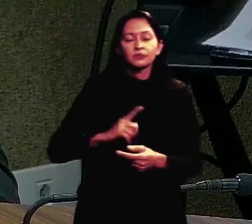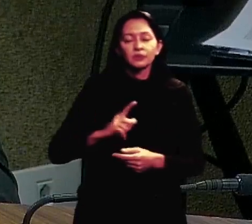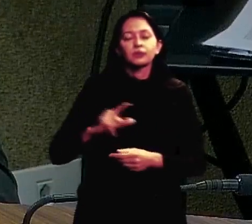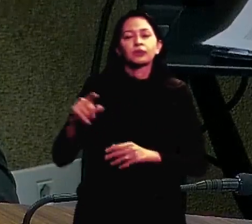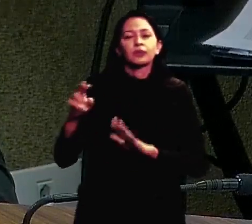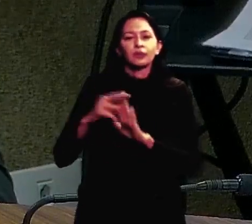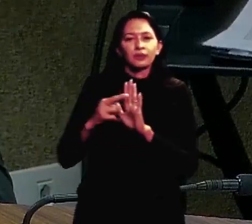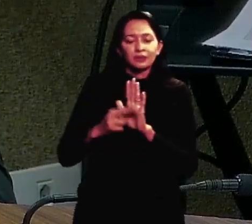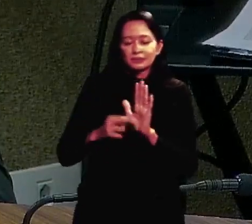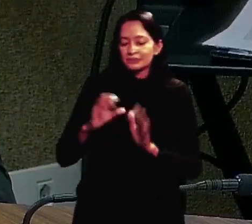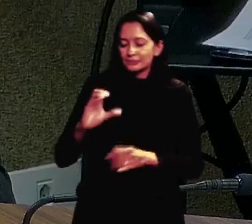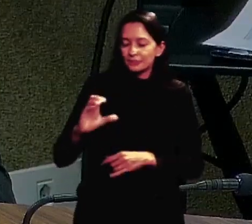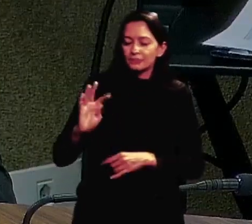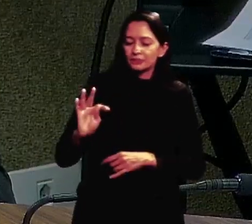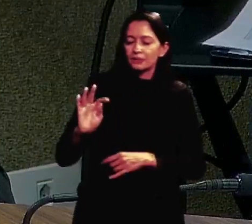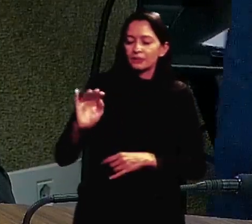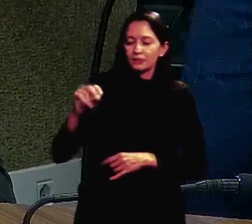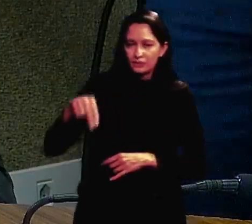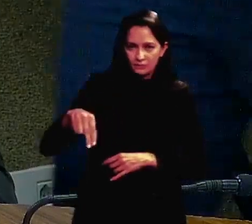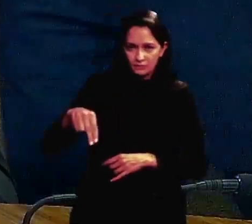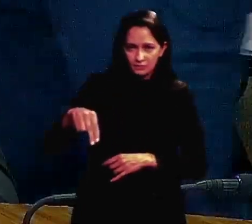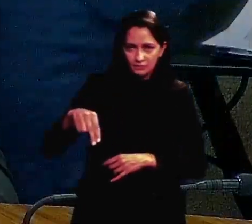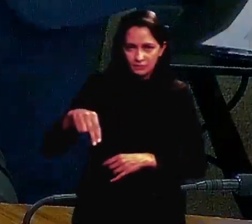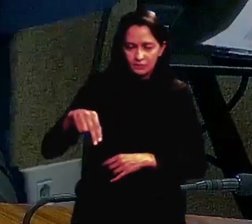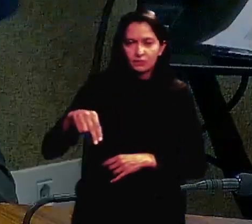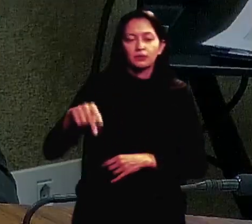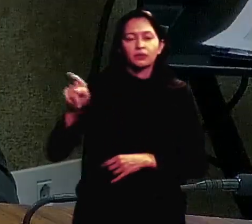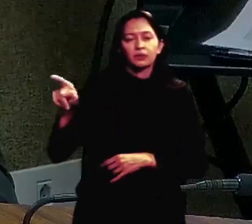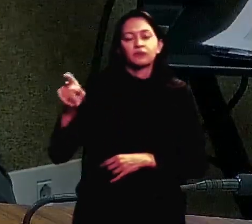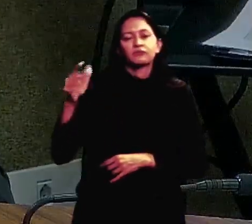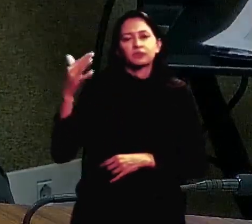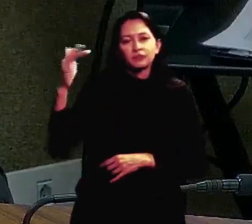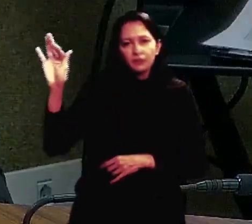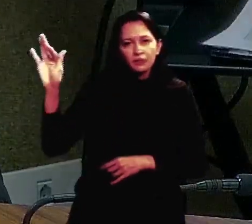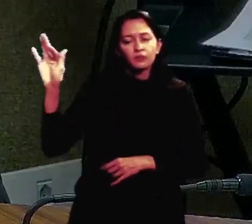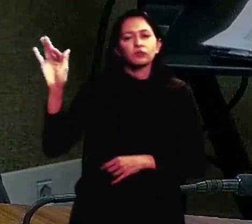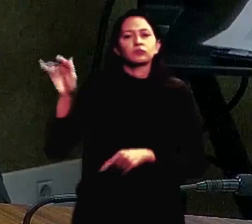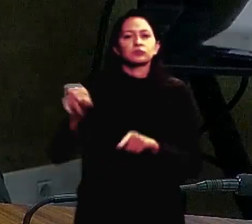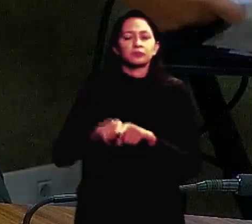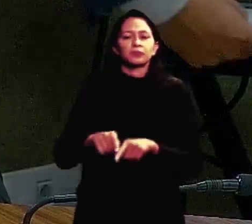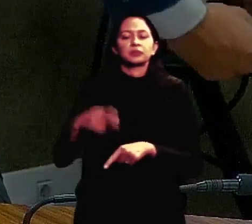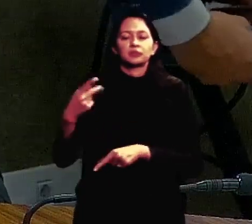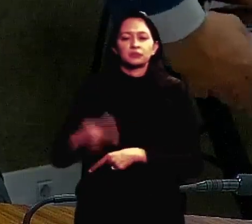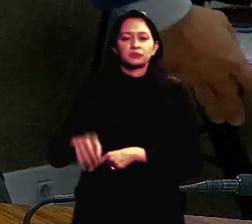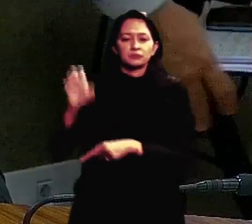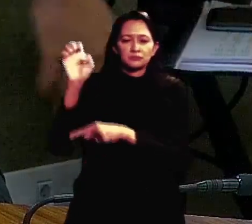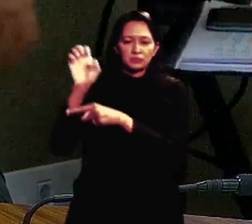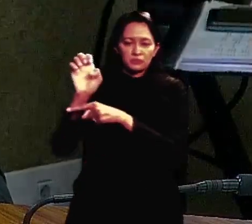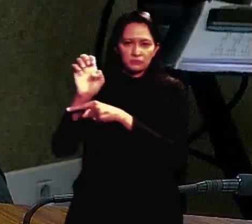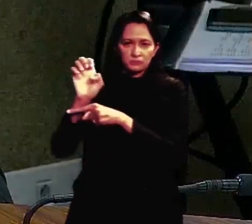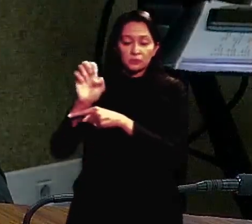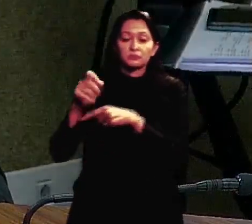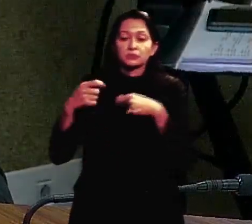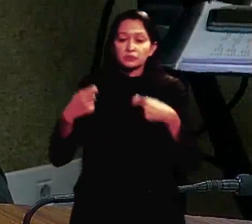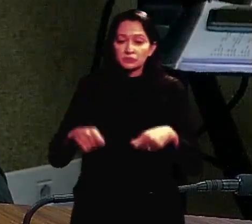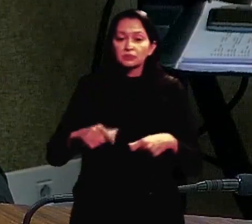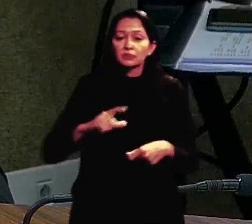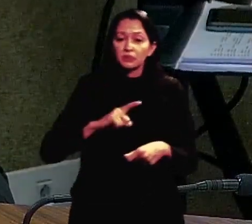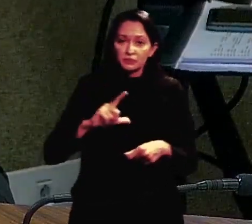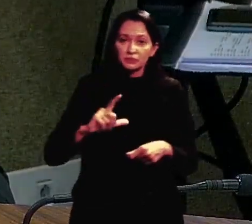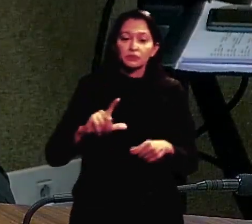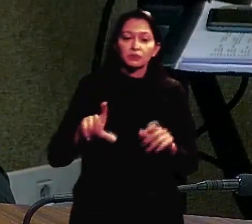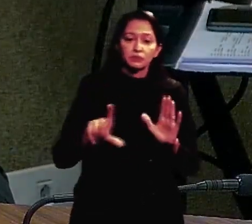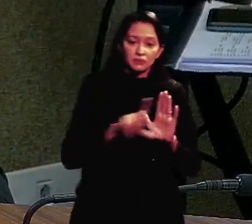Código Tributário Nacional, da Constituição Federal e também do Código Tributário Municipal. Portanto, somente através de lei específica do